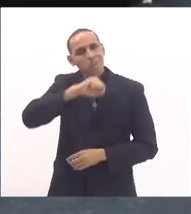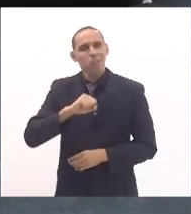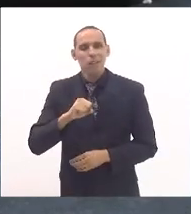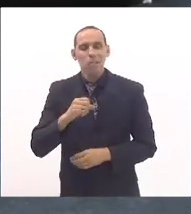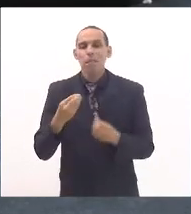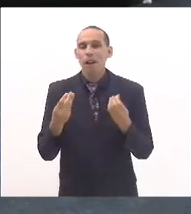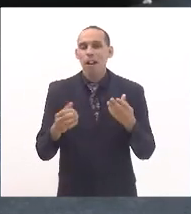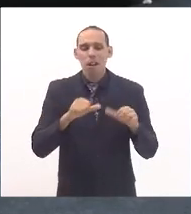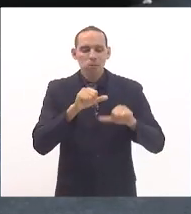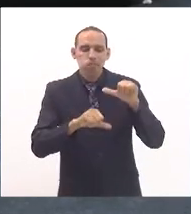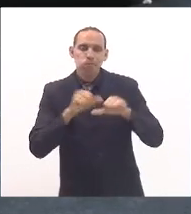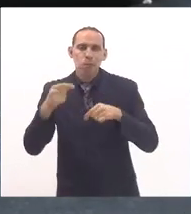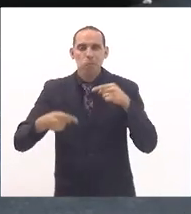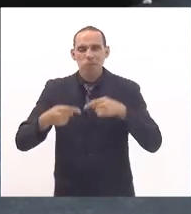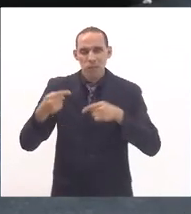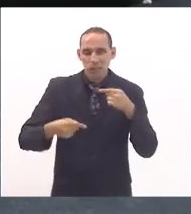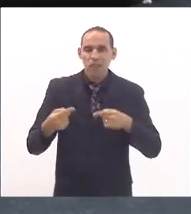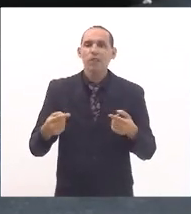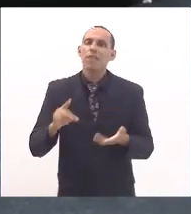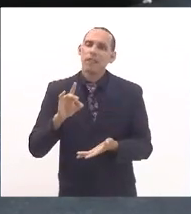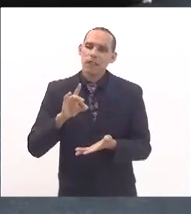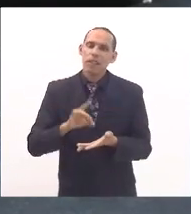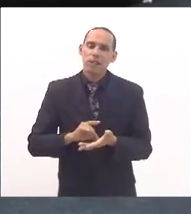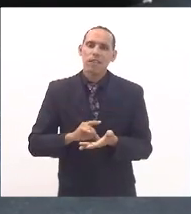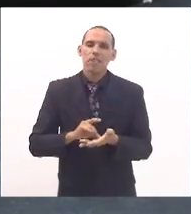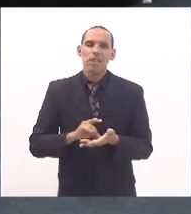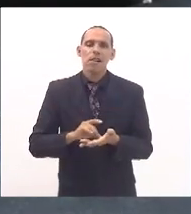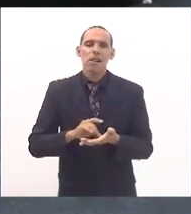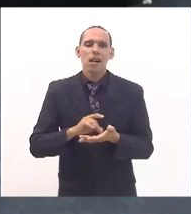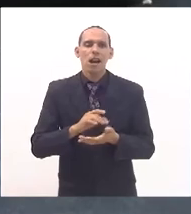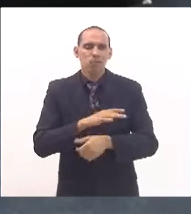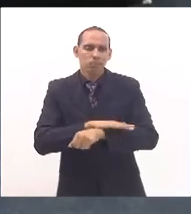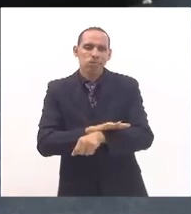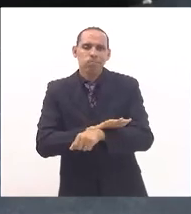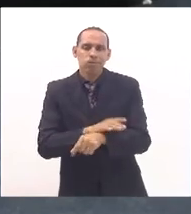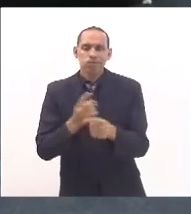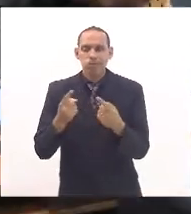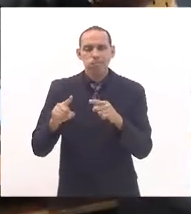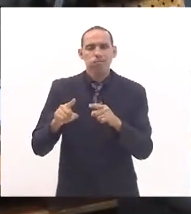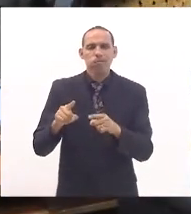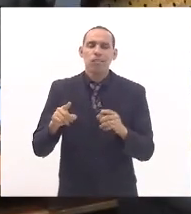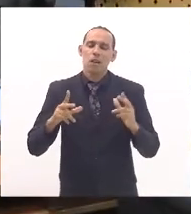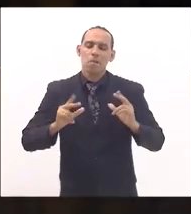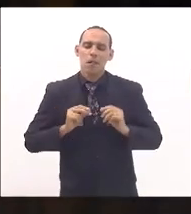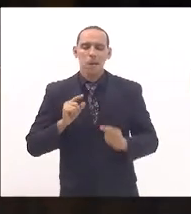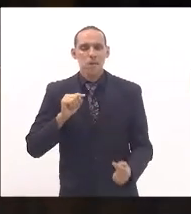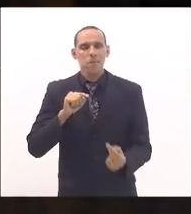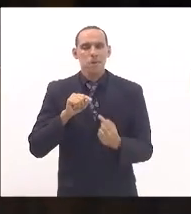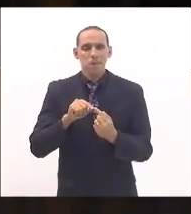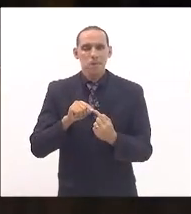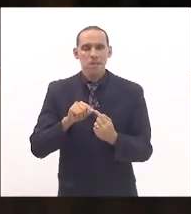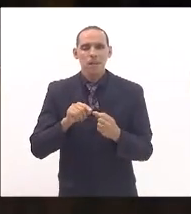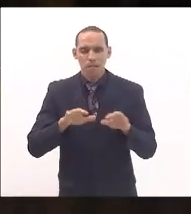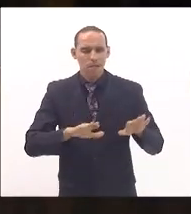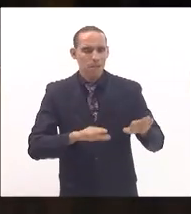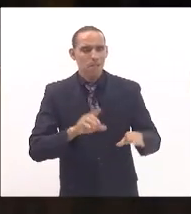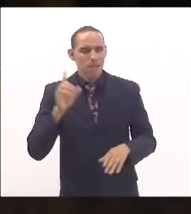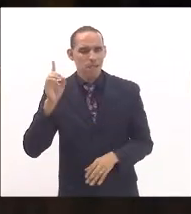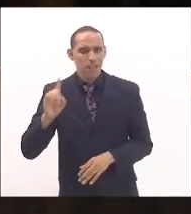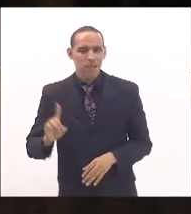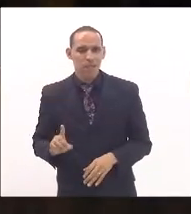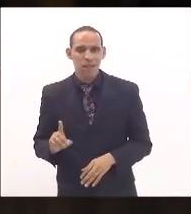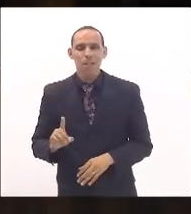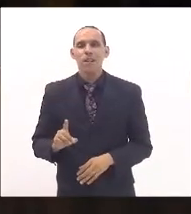para a reformulação de uma política que seja, de fato, antirracista. Então, no mérito, favorável. Pela comissão, fica aqui, Dani. De